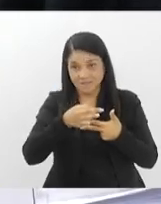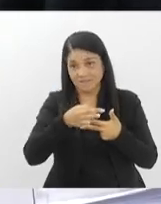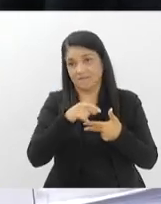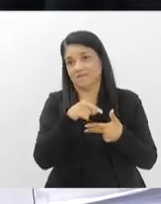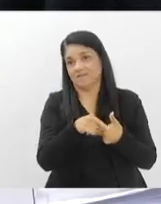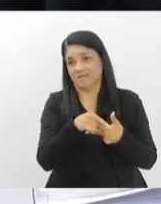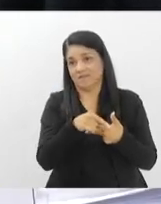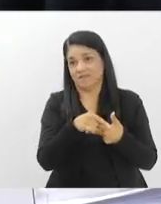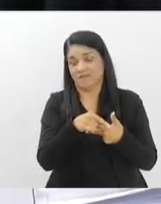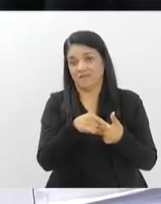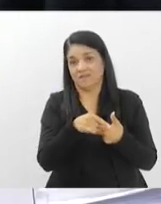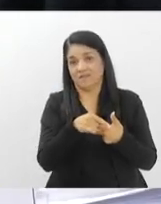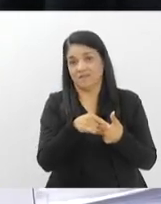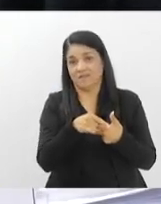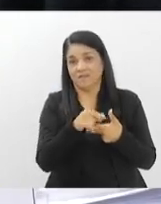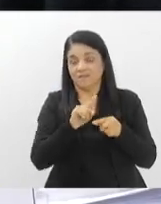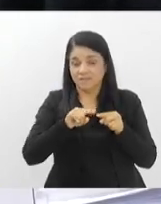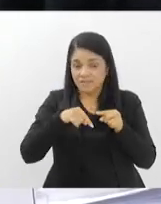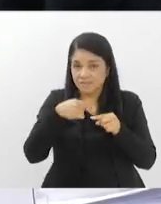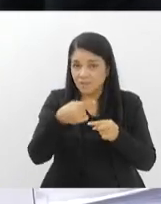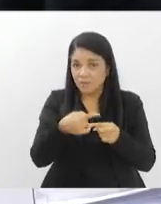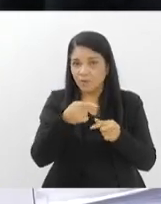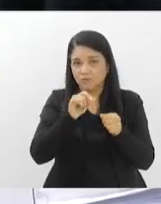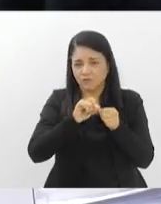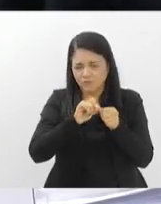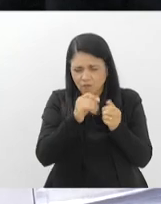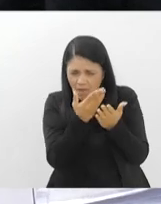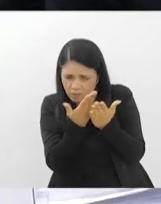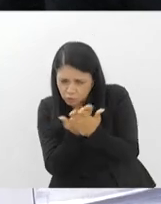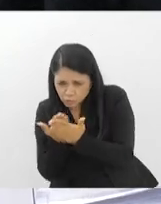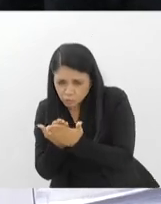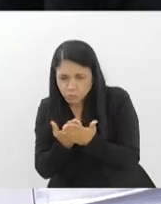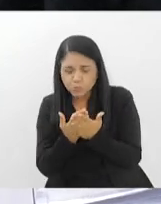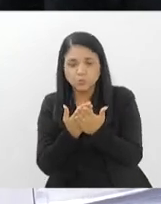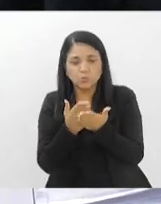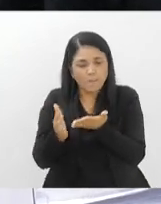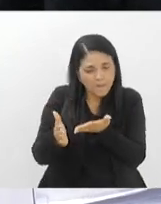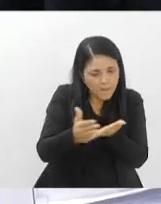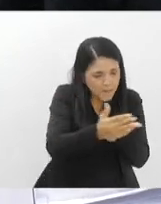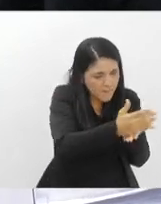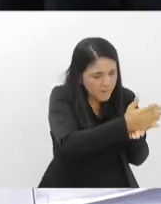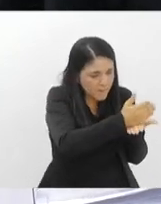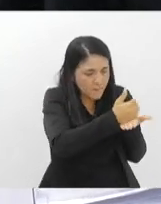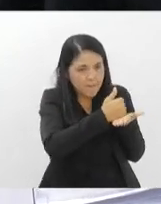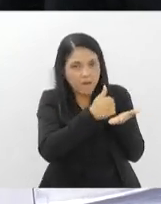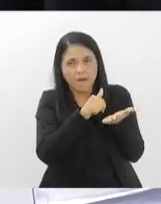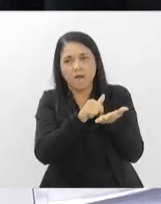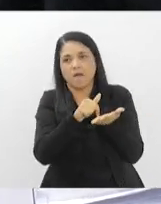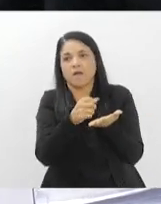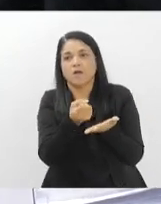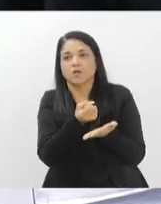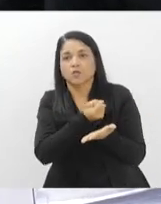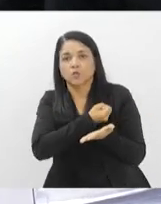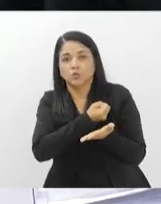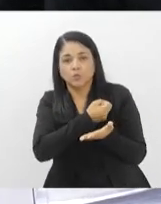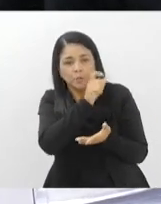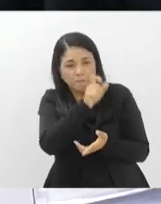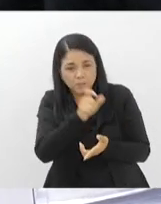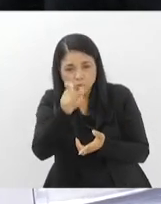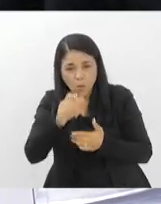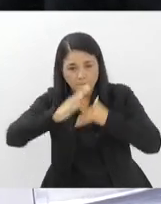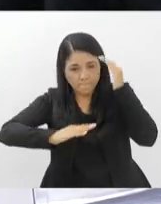né, apropriado, depois de feito um estudo, levantamento, né, de número de